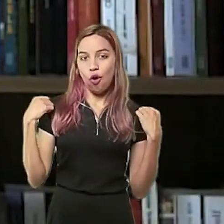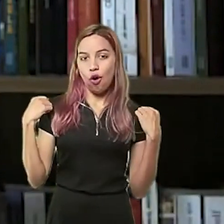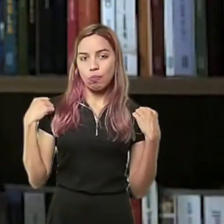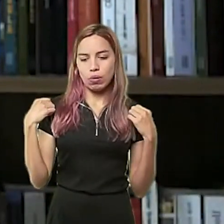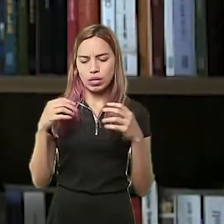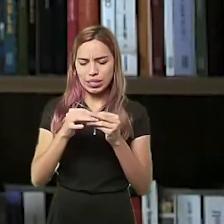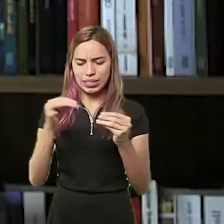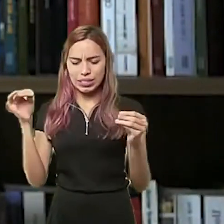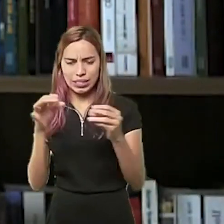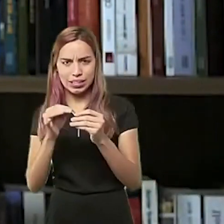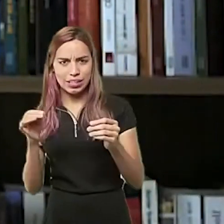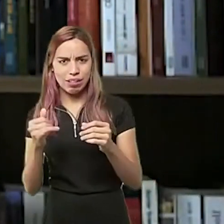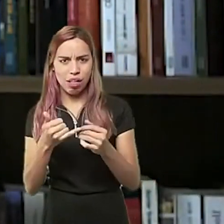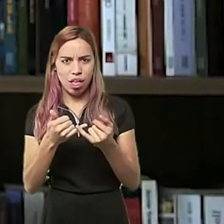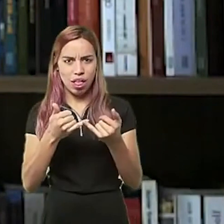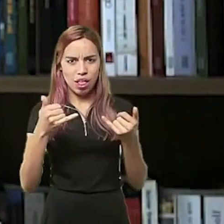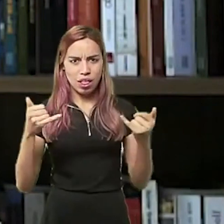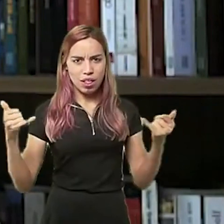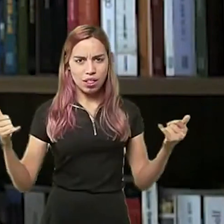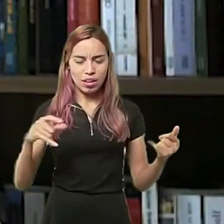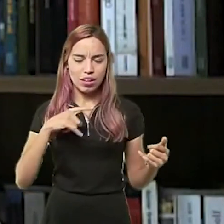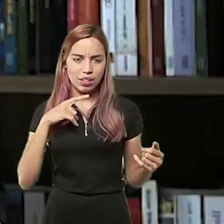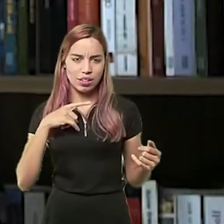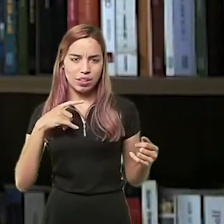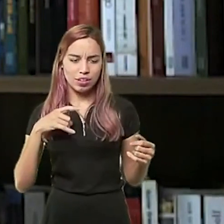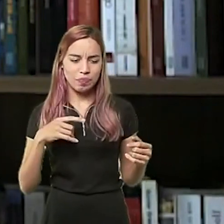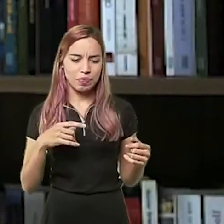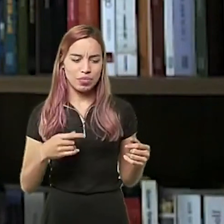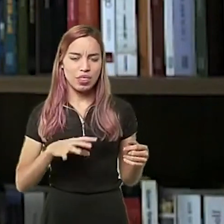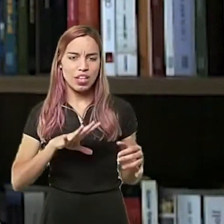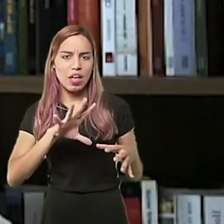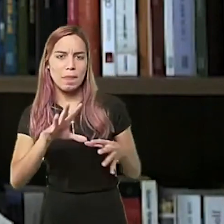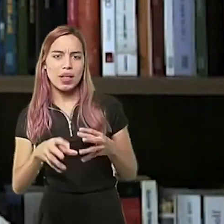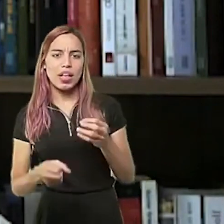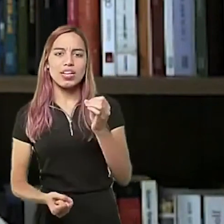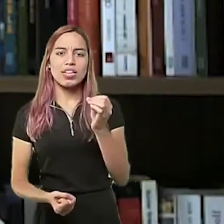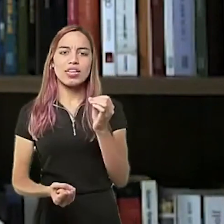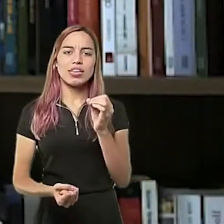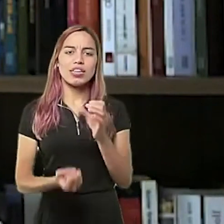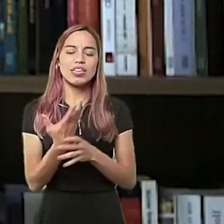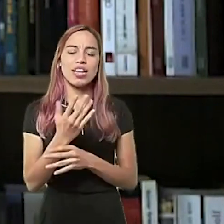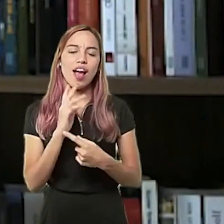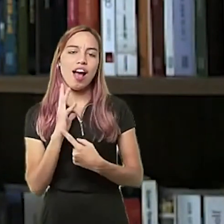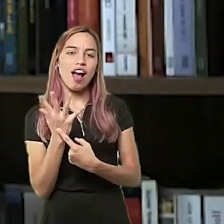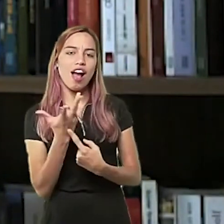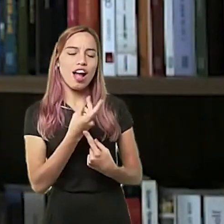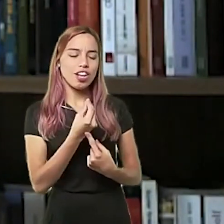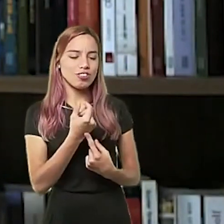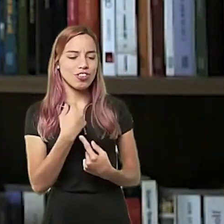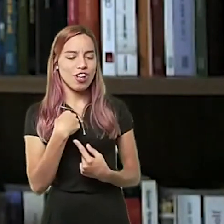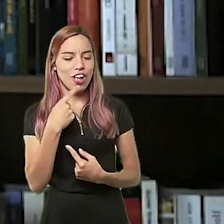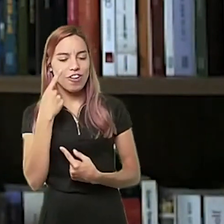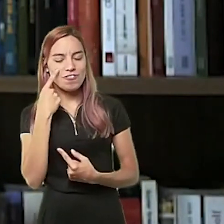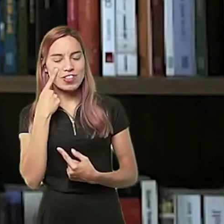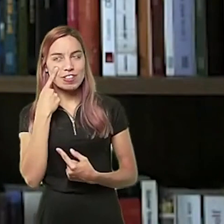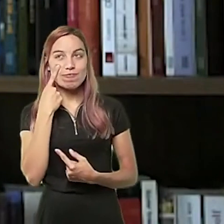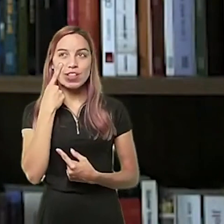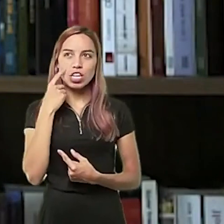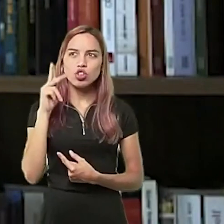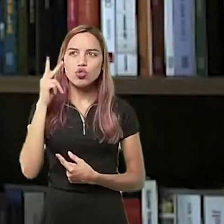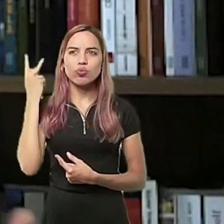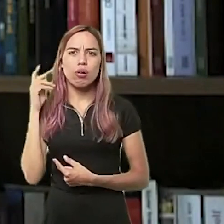fenomenal, né? Extraordinário, não tem como não se encantar com essa história. E eu vi muitos